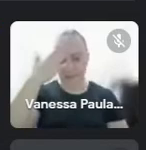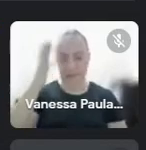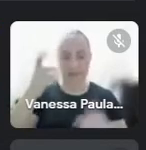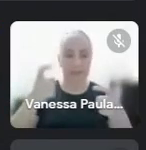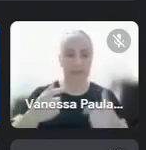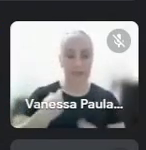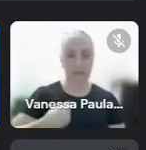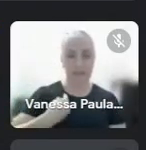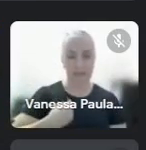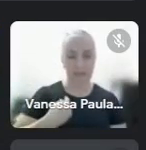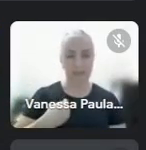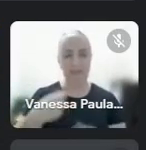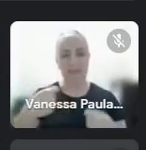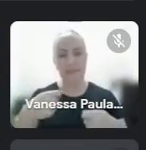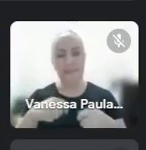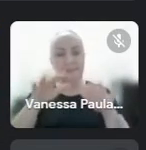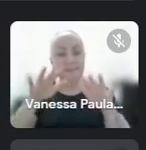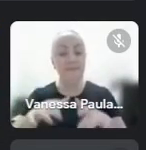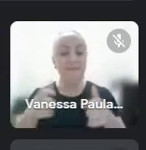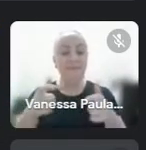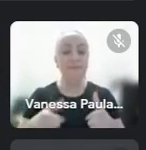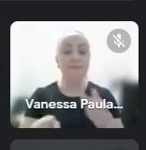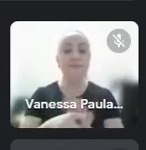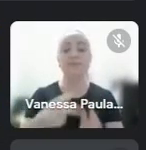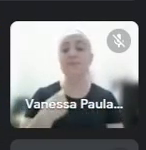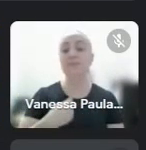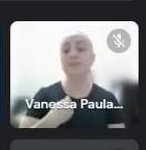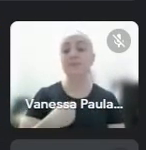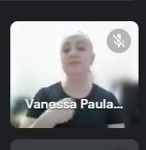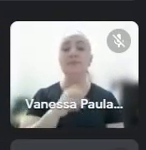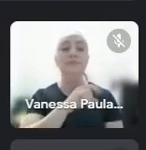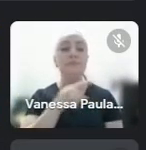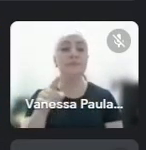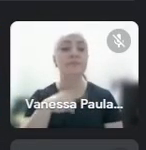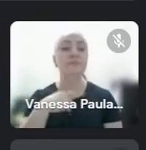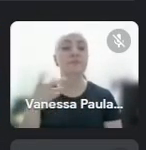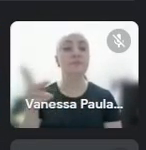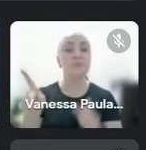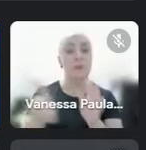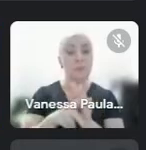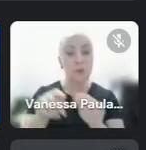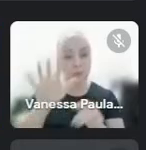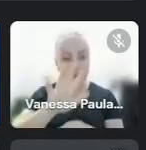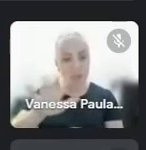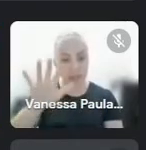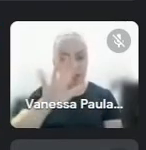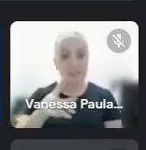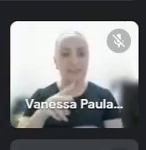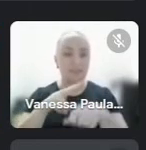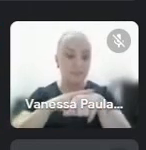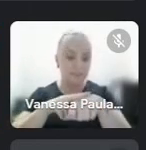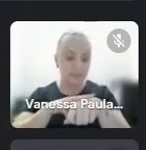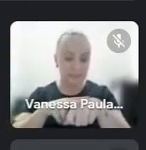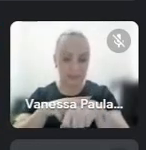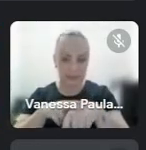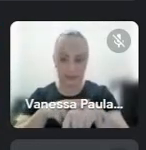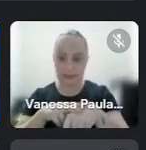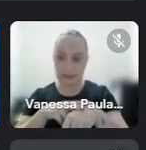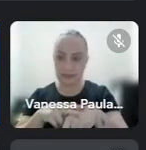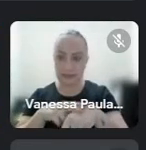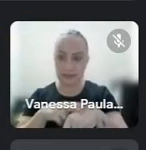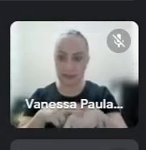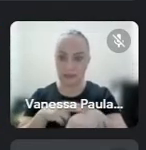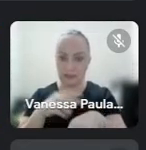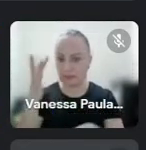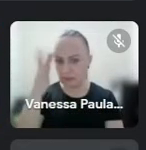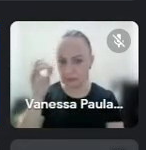me localizar. A mapa do Igarapé Gelado é essa áreazinha aqui em verde. Não sei se é o